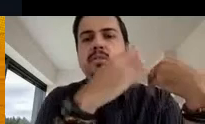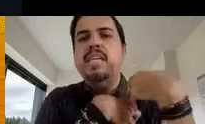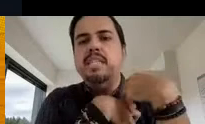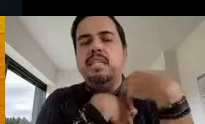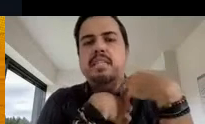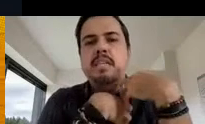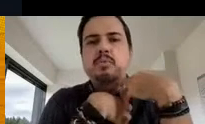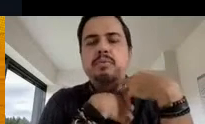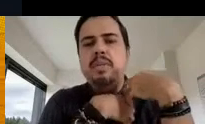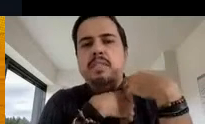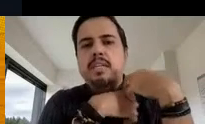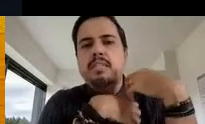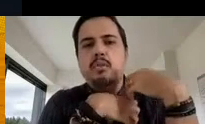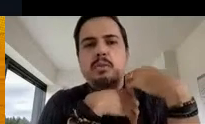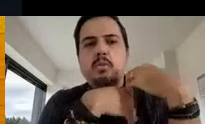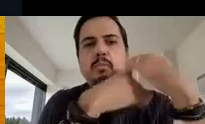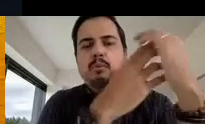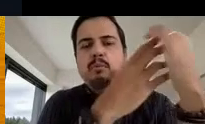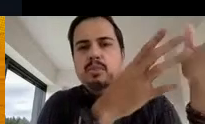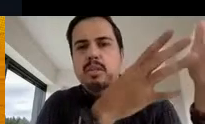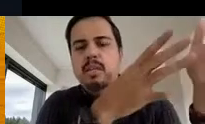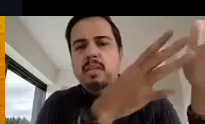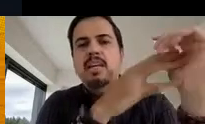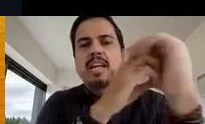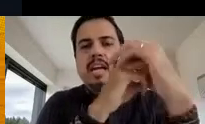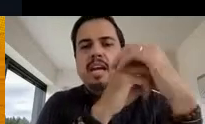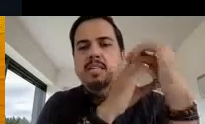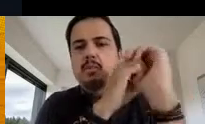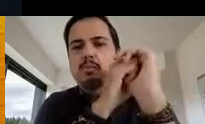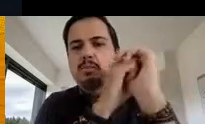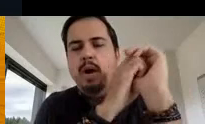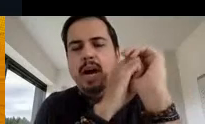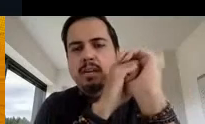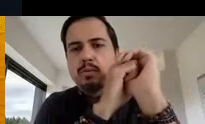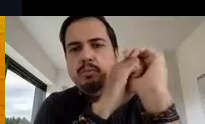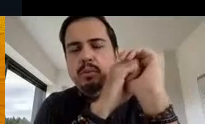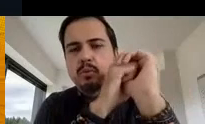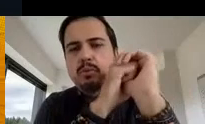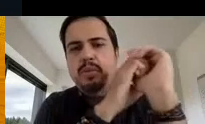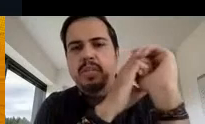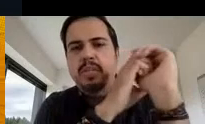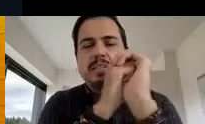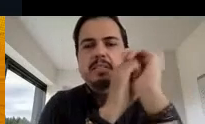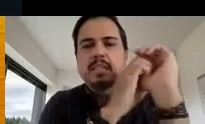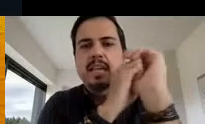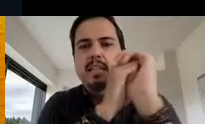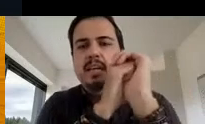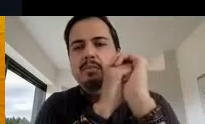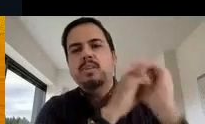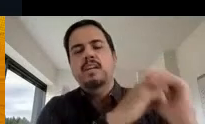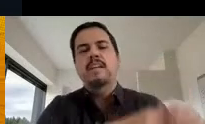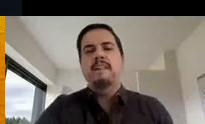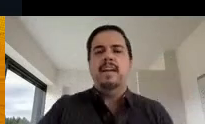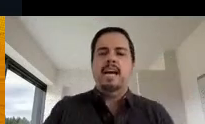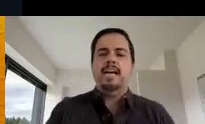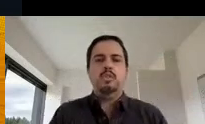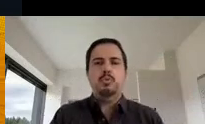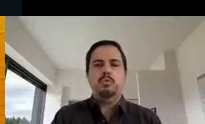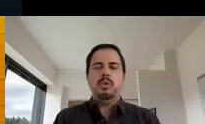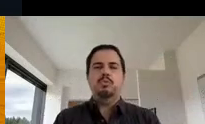vem os indivíduos, vem a gente na pessoa física. A gente comentou um pouco disso aqui. A gente como usuários, pessoa física,